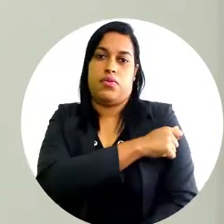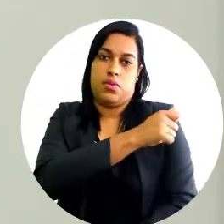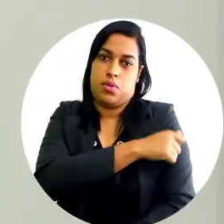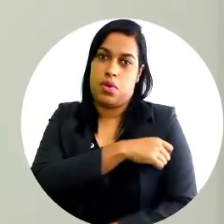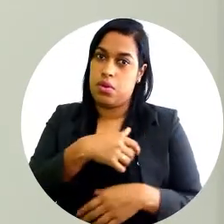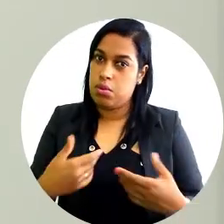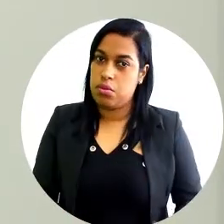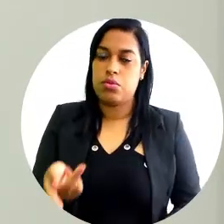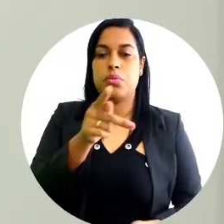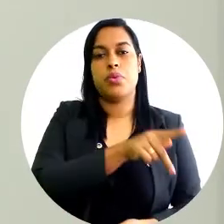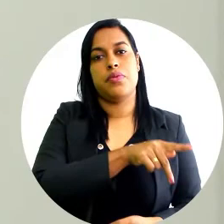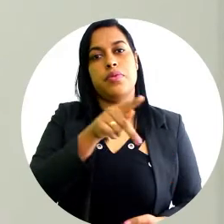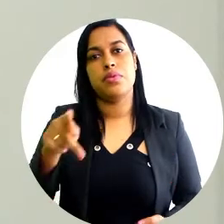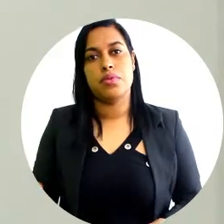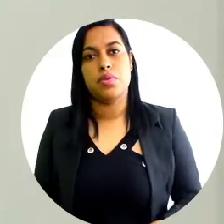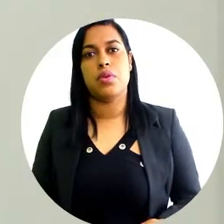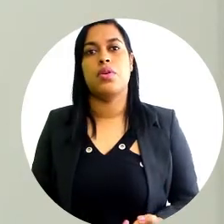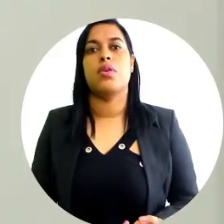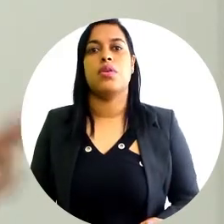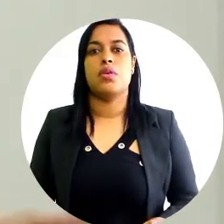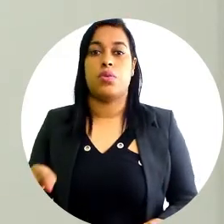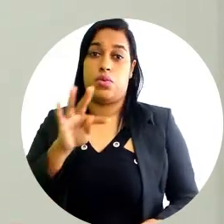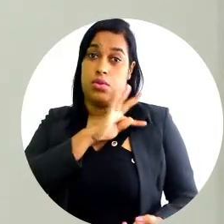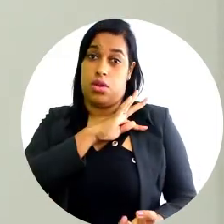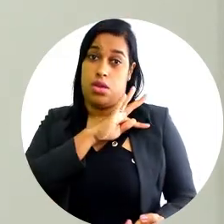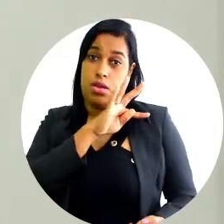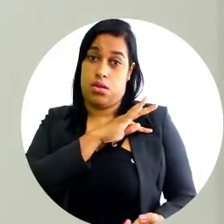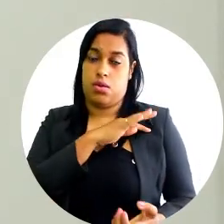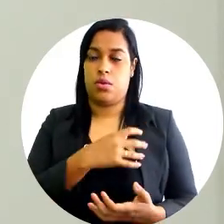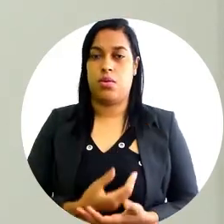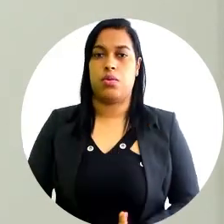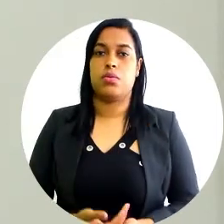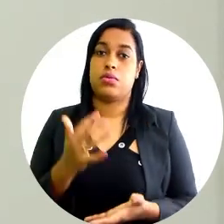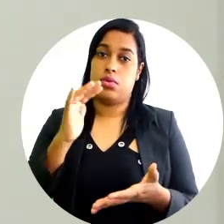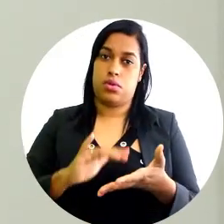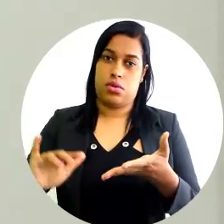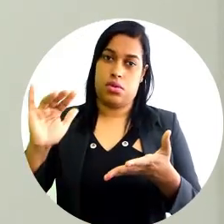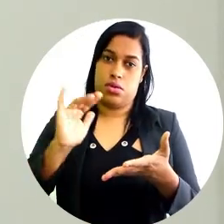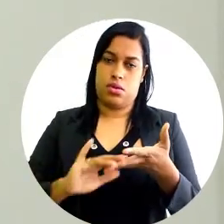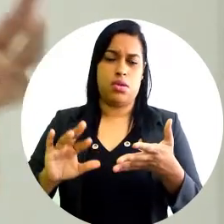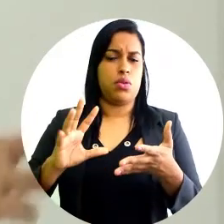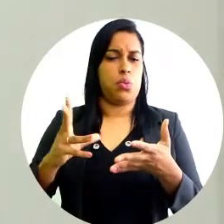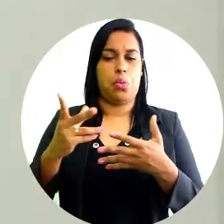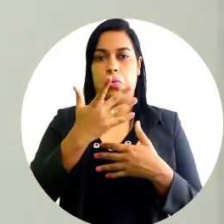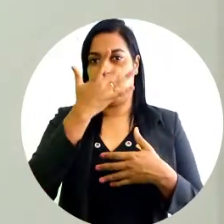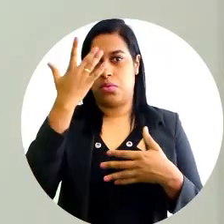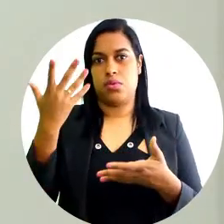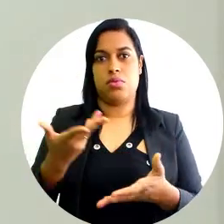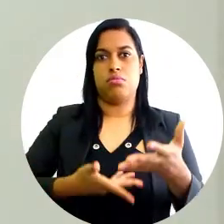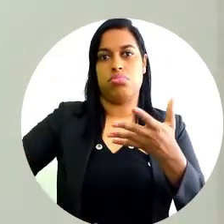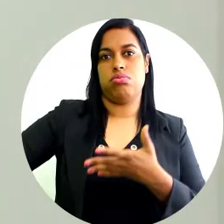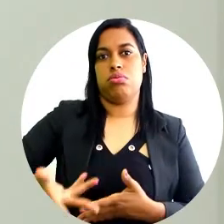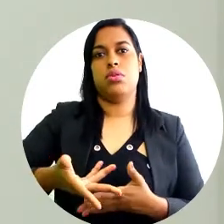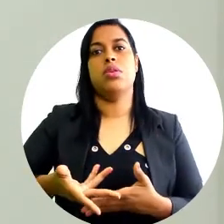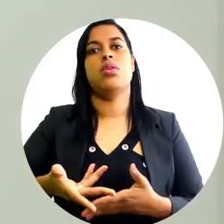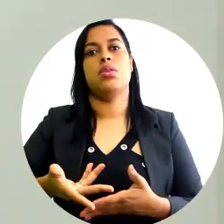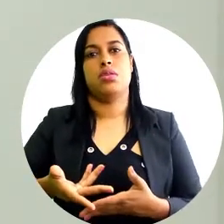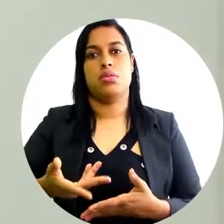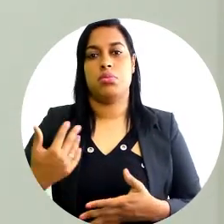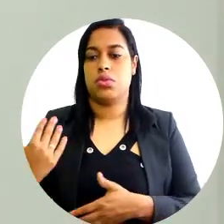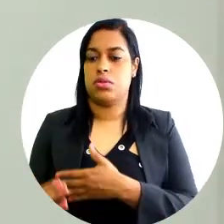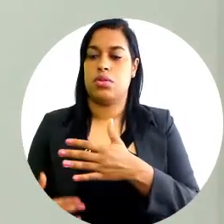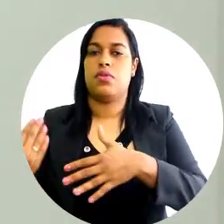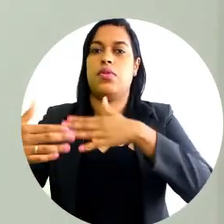aluno, o professor, o técnico, o secretário e todas as pessoas que estão envolvidas